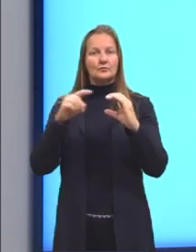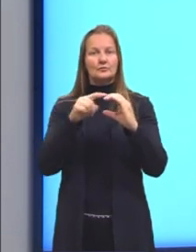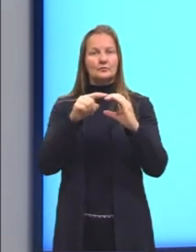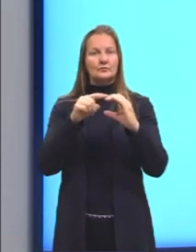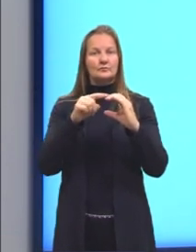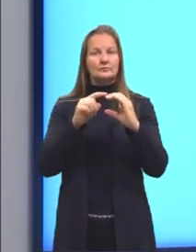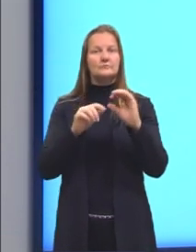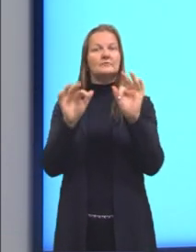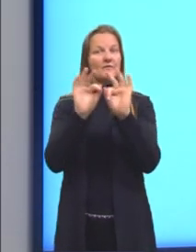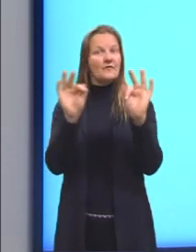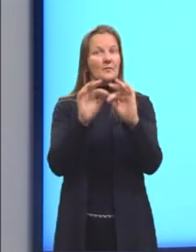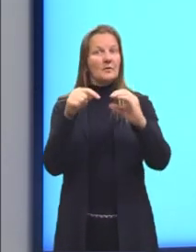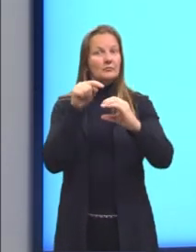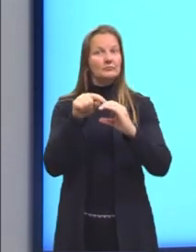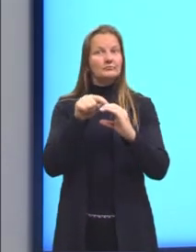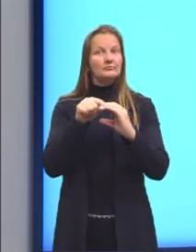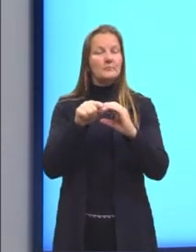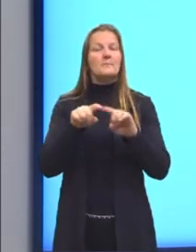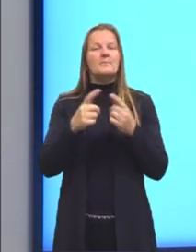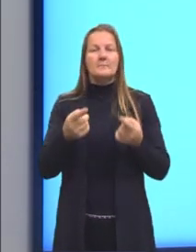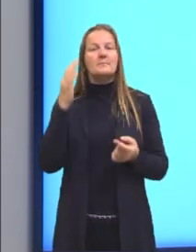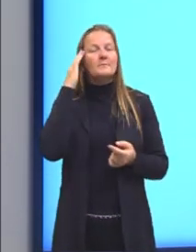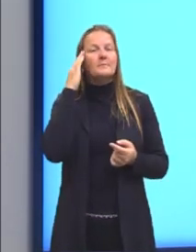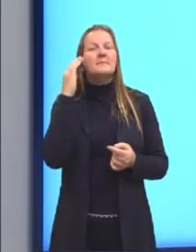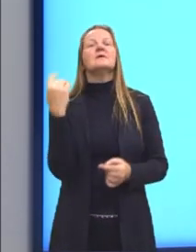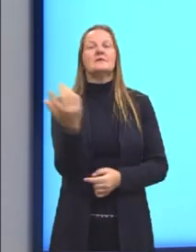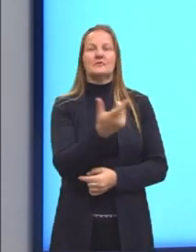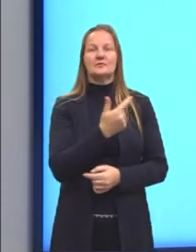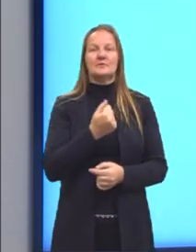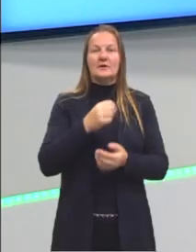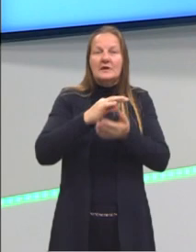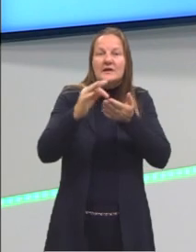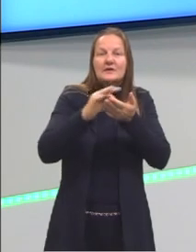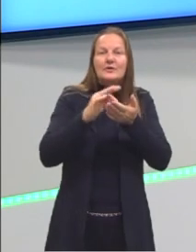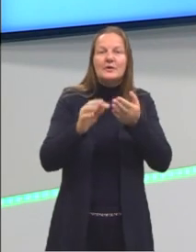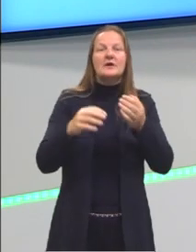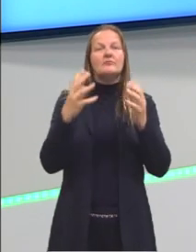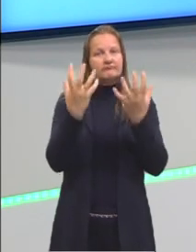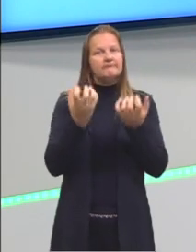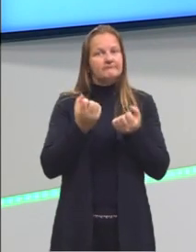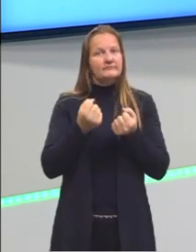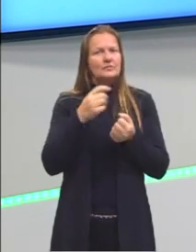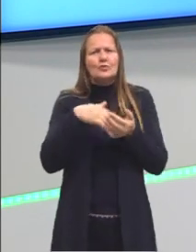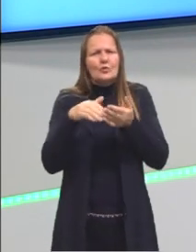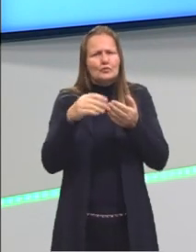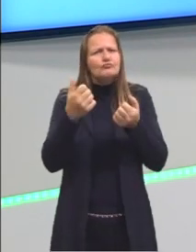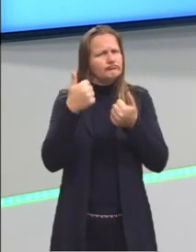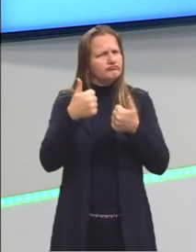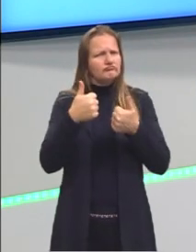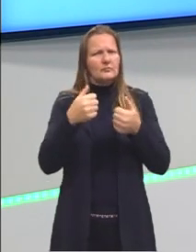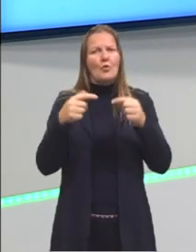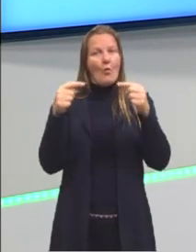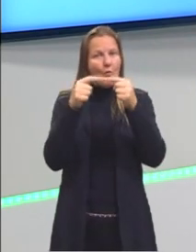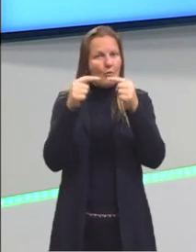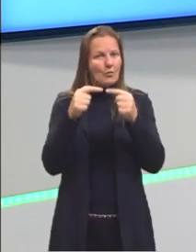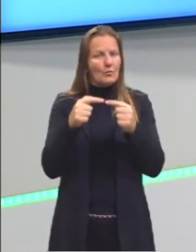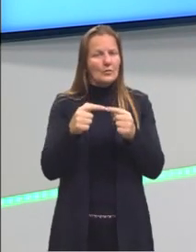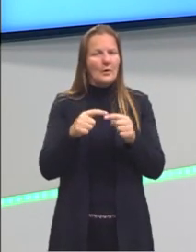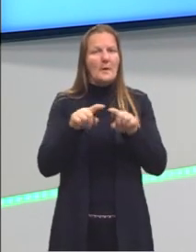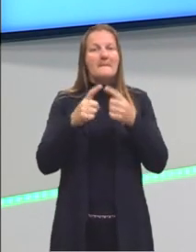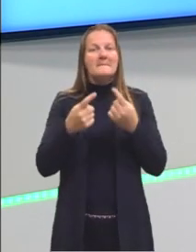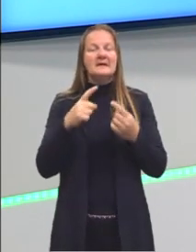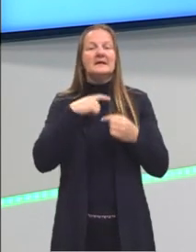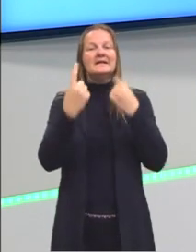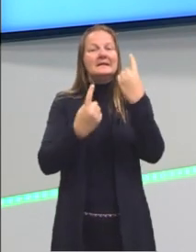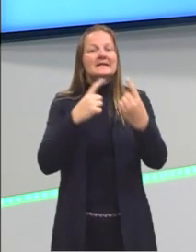forma só que nós sabemos e hoje é a teoria aceita na até atualmente só que não sabemos que existem